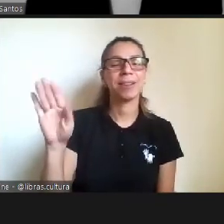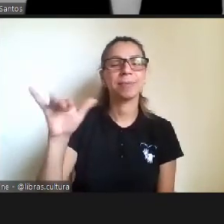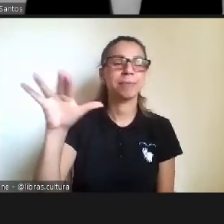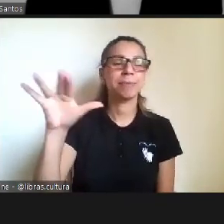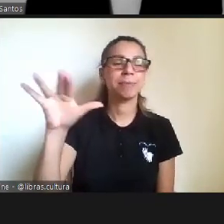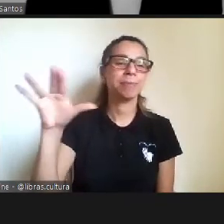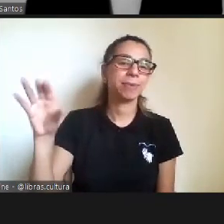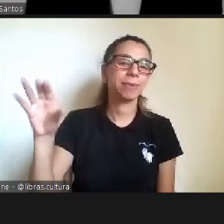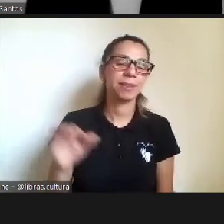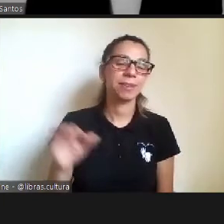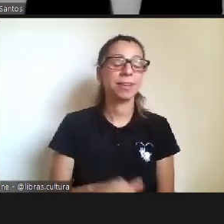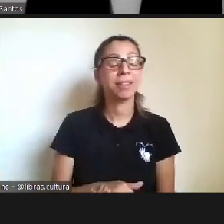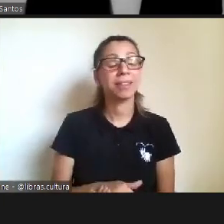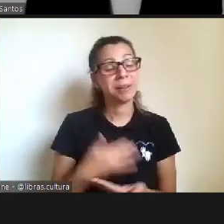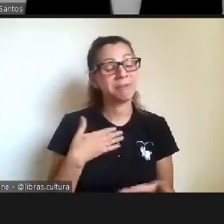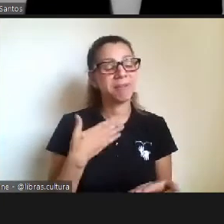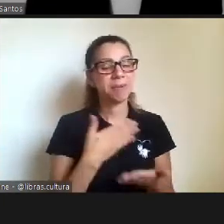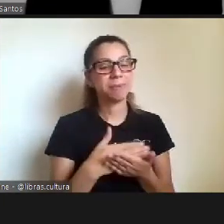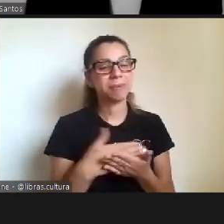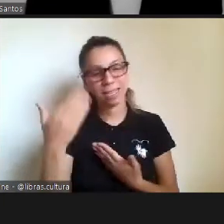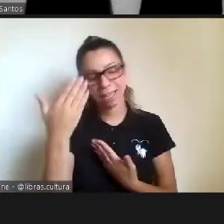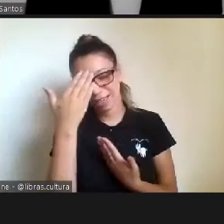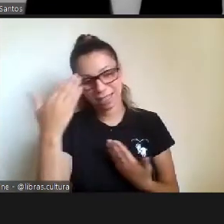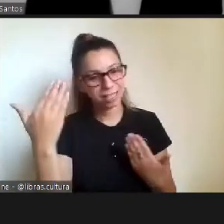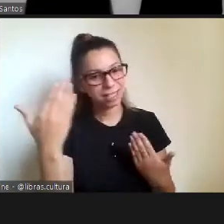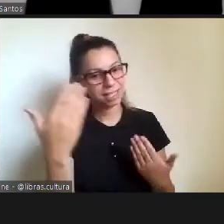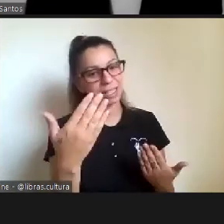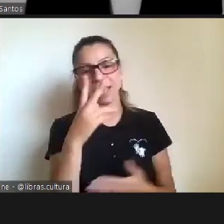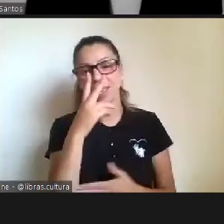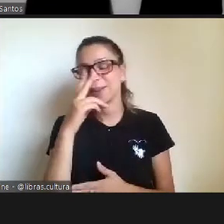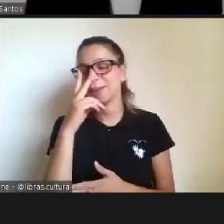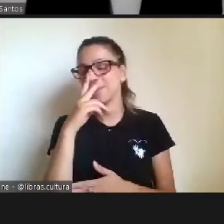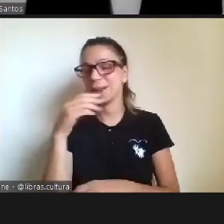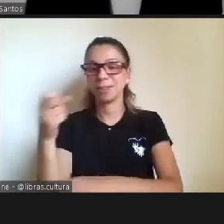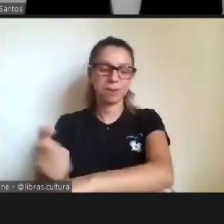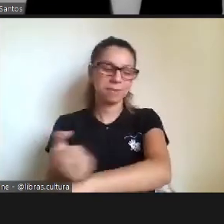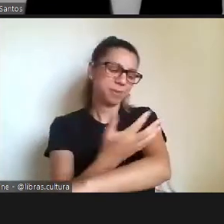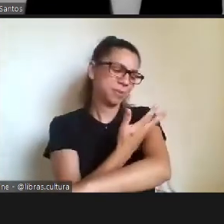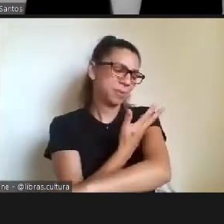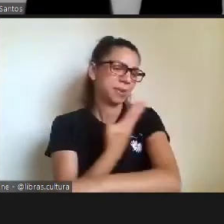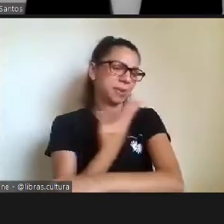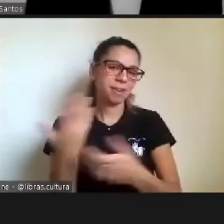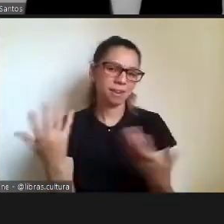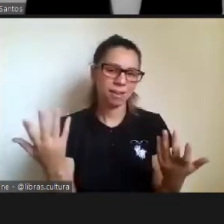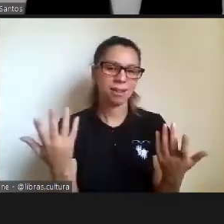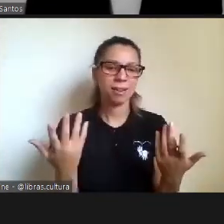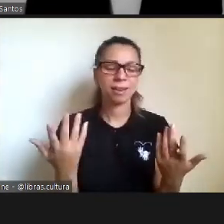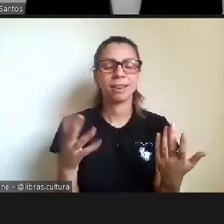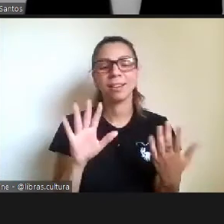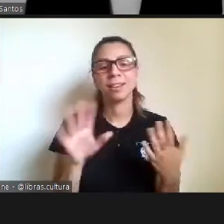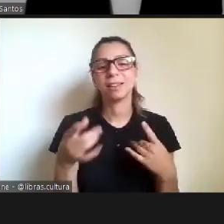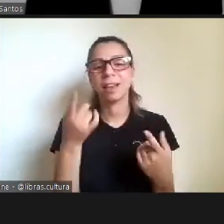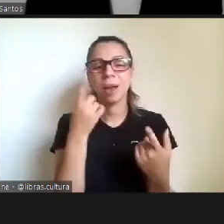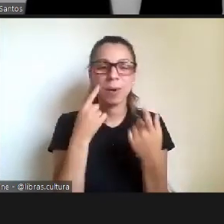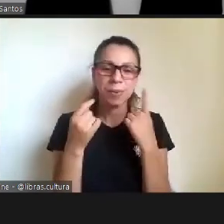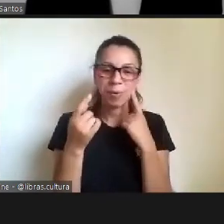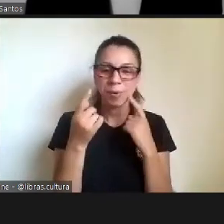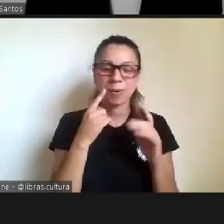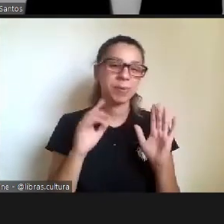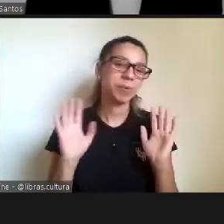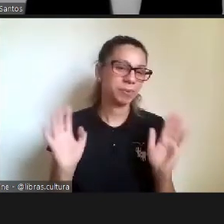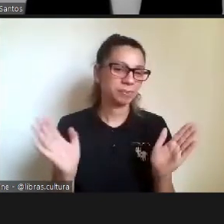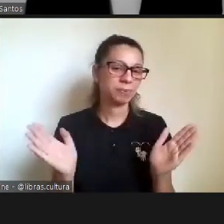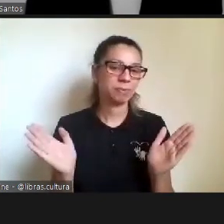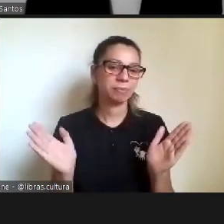Eu começo agradecendo, né? Não pensei que ia me emocionar, não trouxe nem papel para aqui. E já me emocionei demais com a fala da Su,